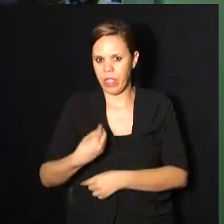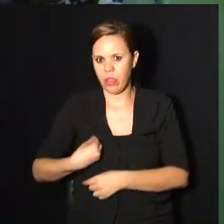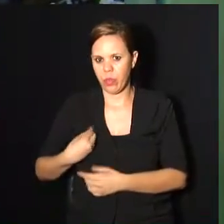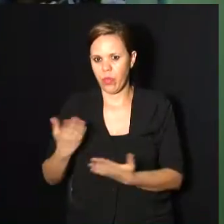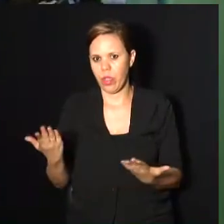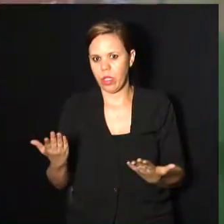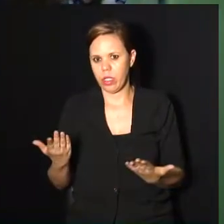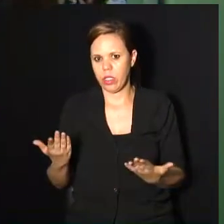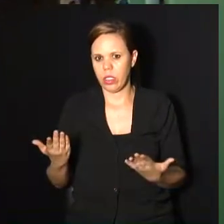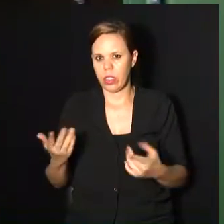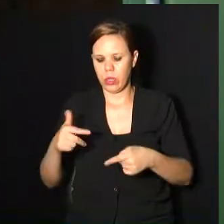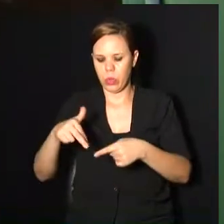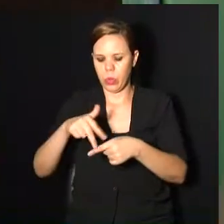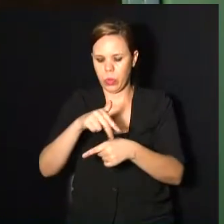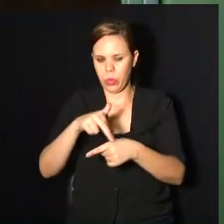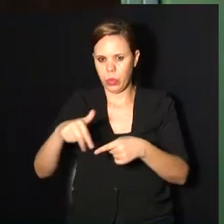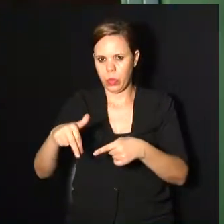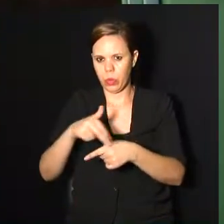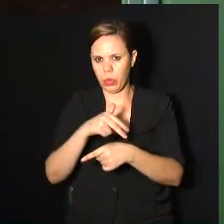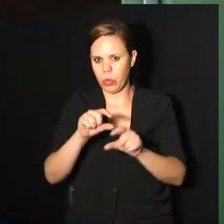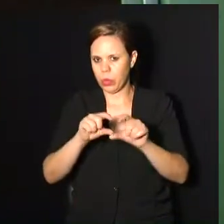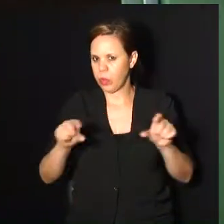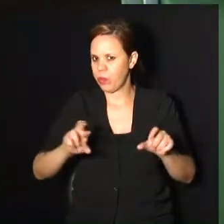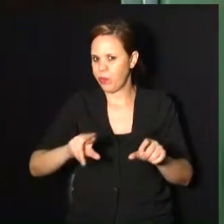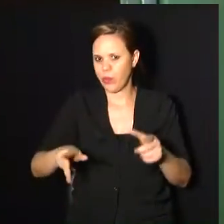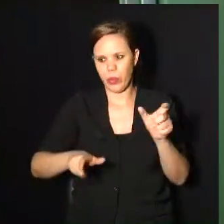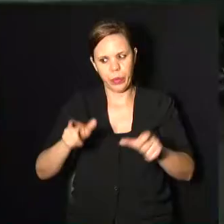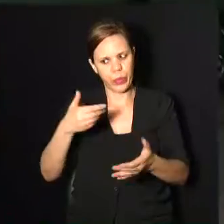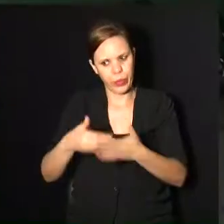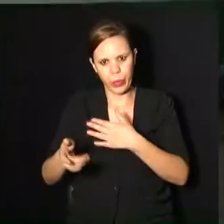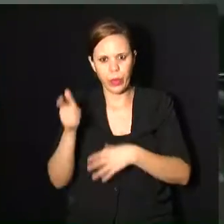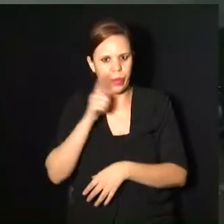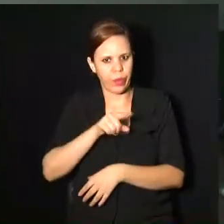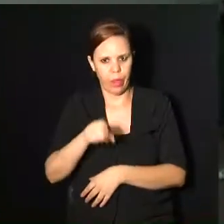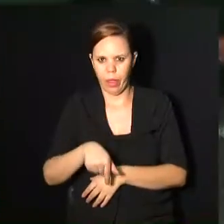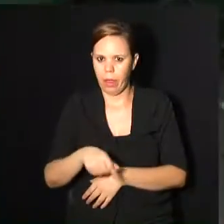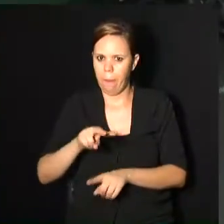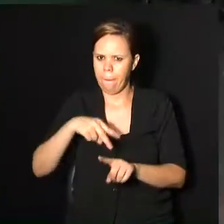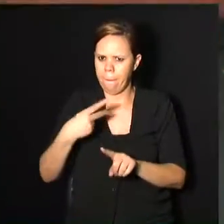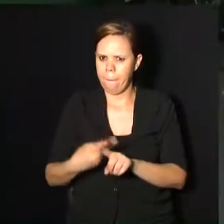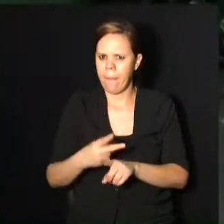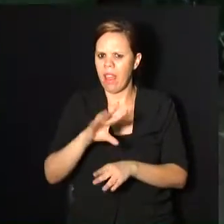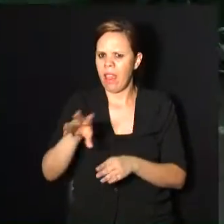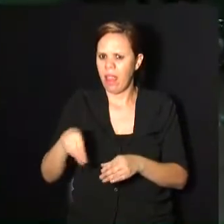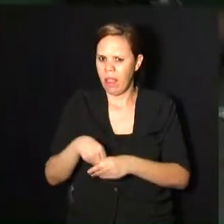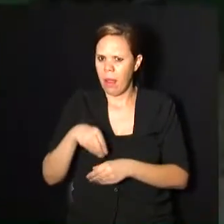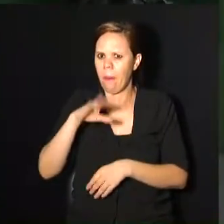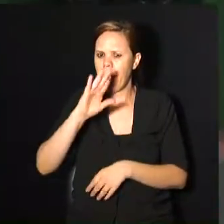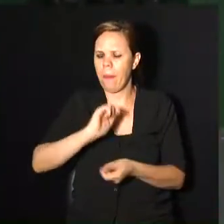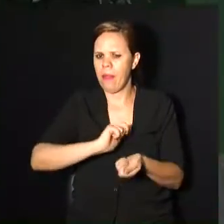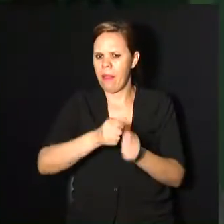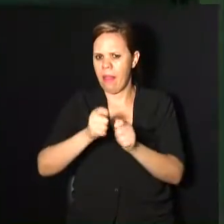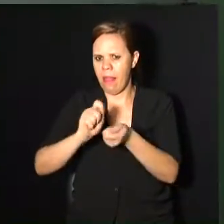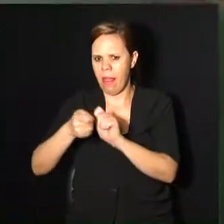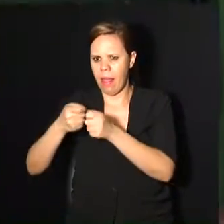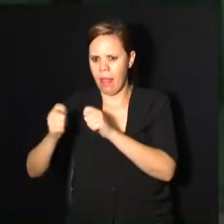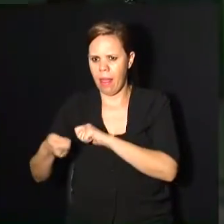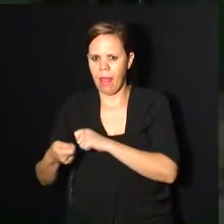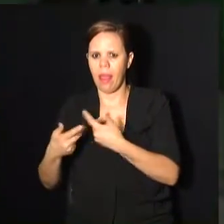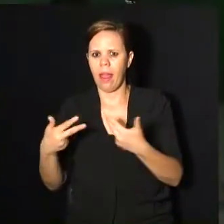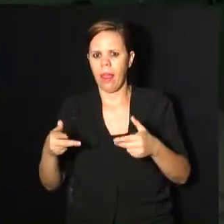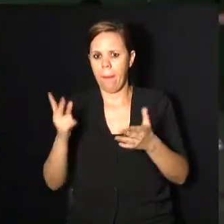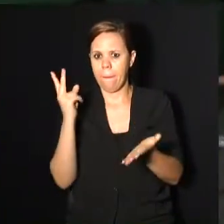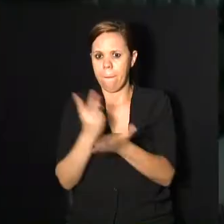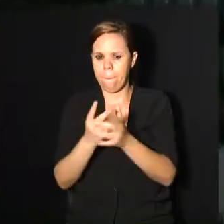esse deslocamento em cima de uma fita não é para qualquer um. Mais do que isso, adicione ainda algumas manobras sobre essa mesma